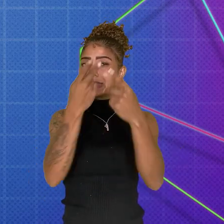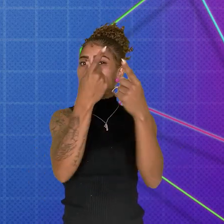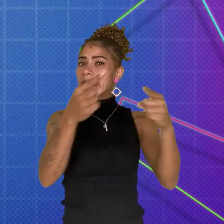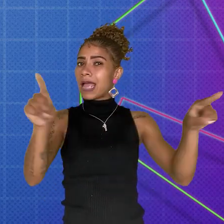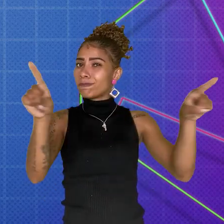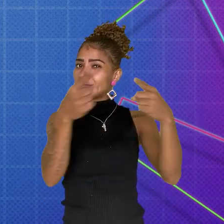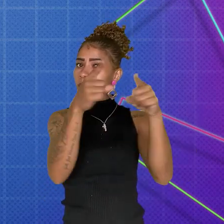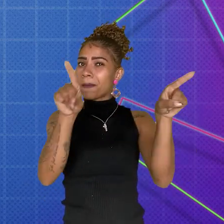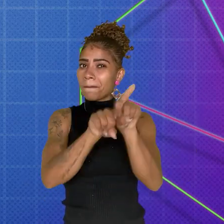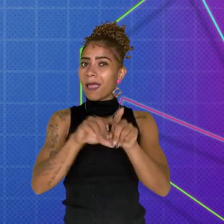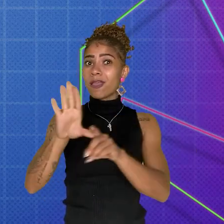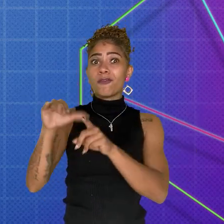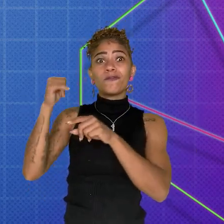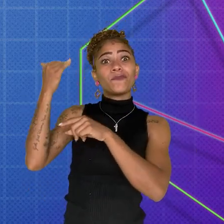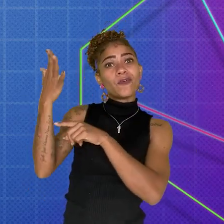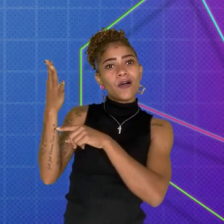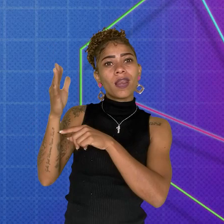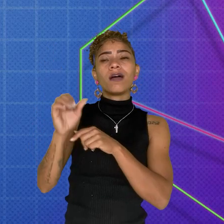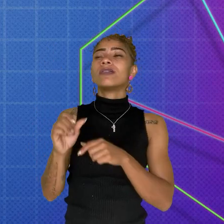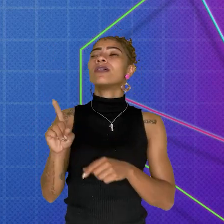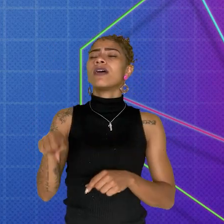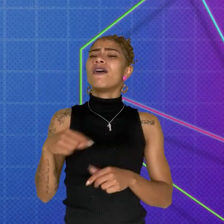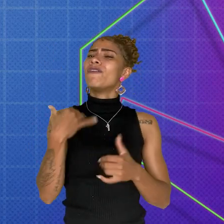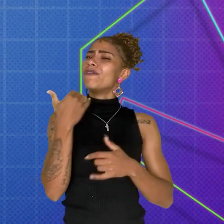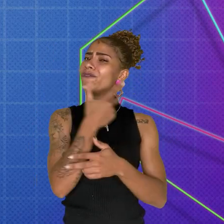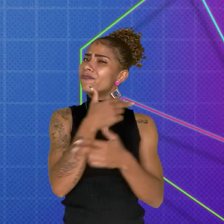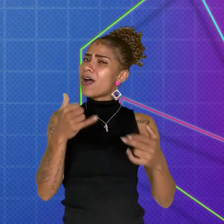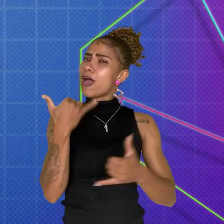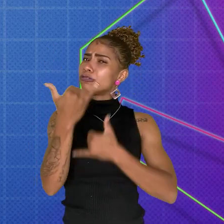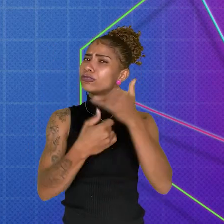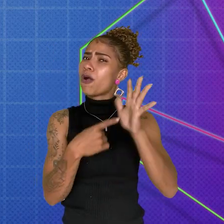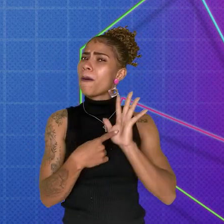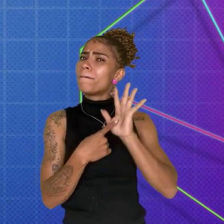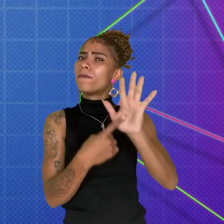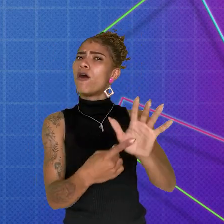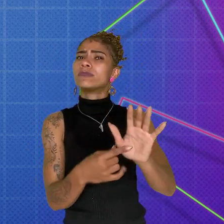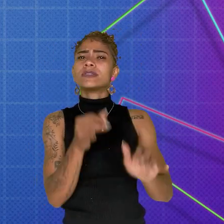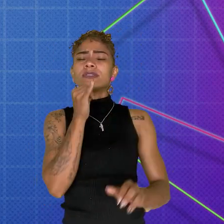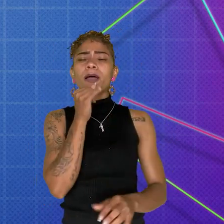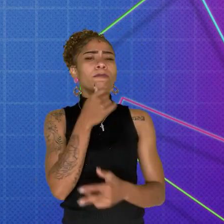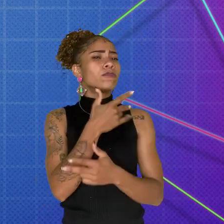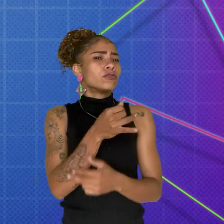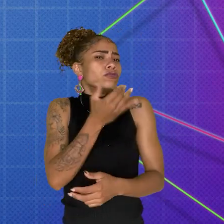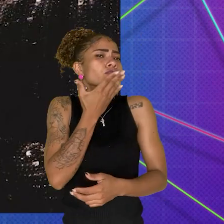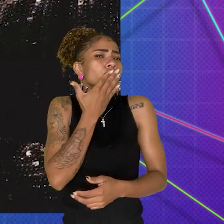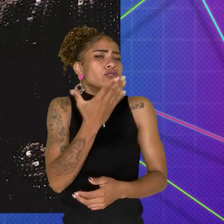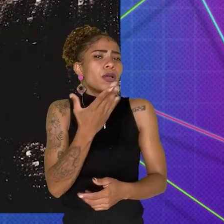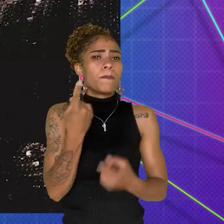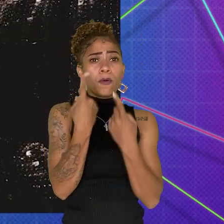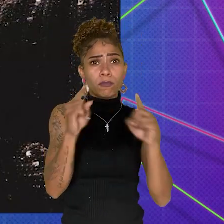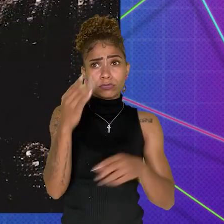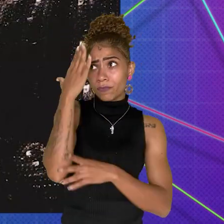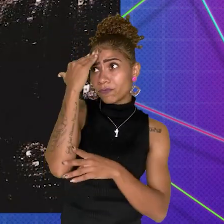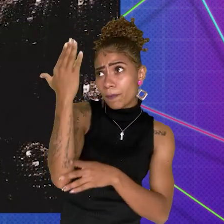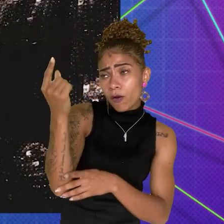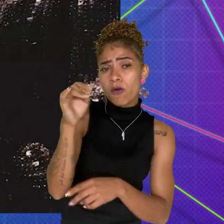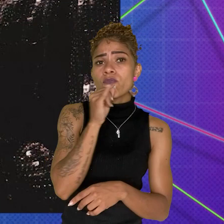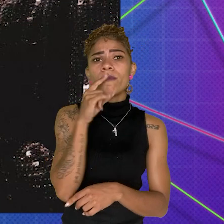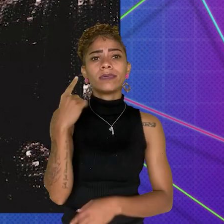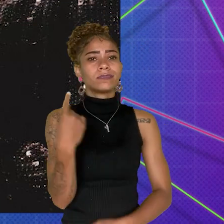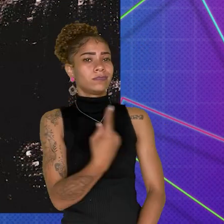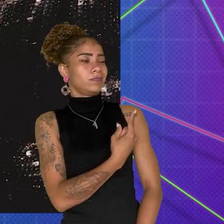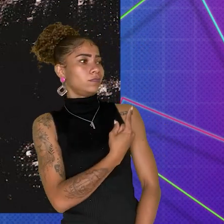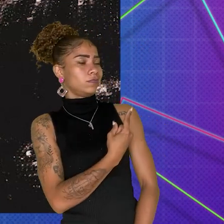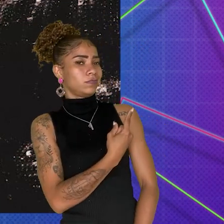dos músicos fora da indústria dos jogos. Muitos jogos agora apresentam trilhas sonoras compostas por músicos conhecidos,